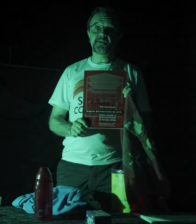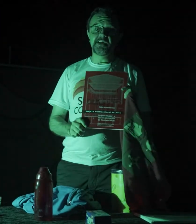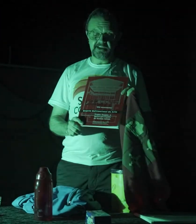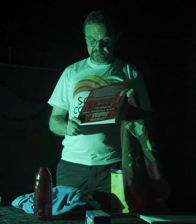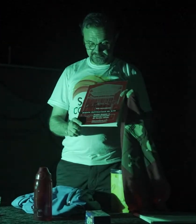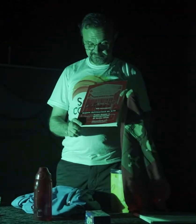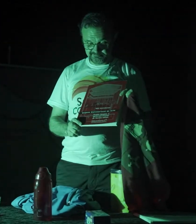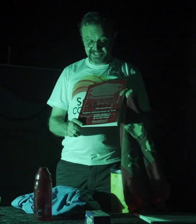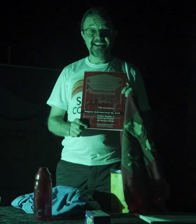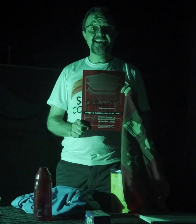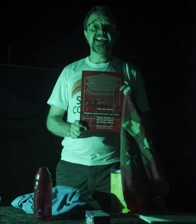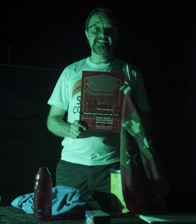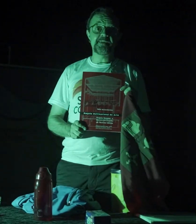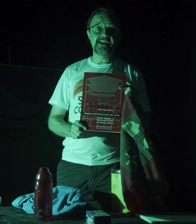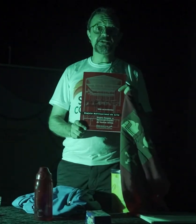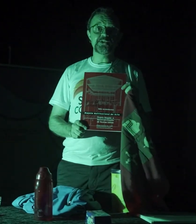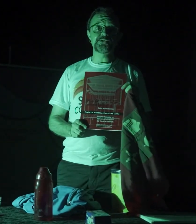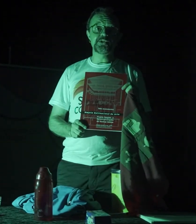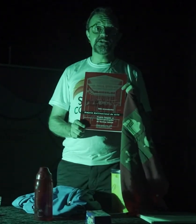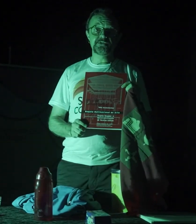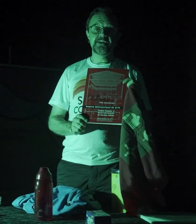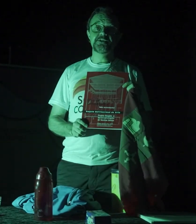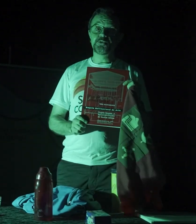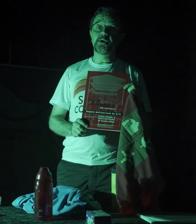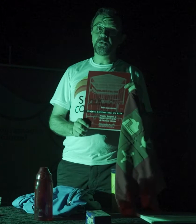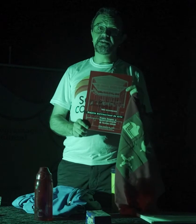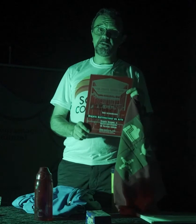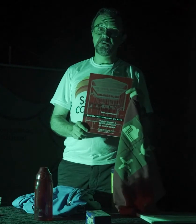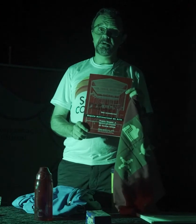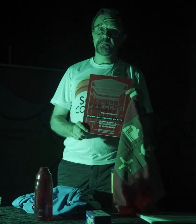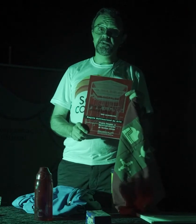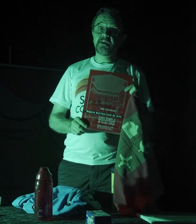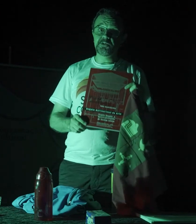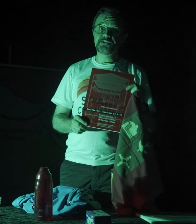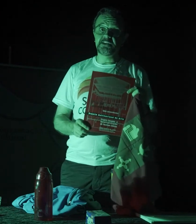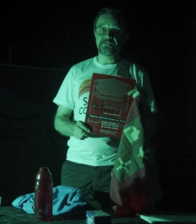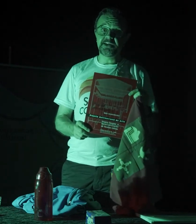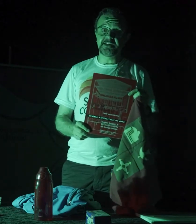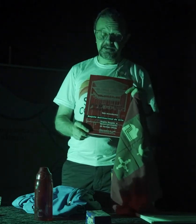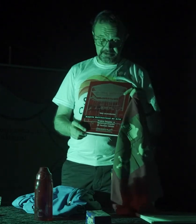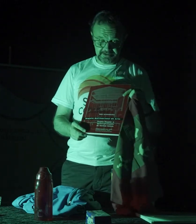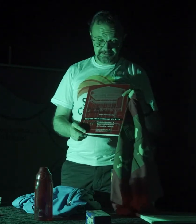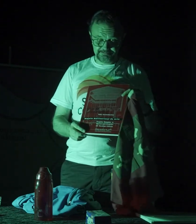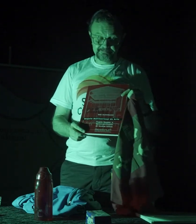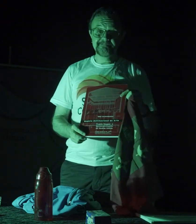luz vermelha, ele se aparece aos nossos olhos de uma outra cor. Isso